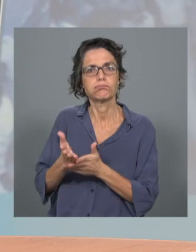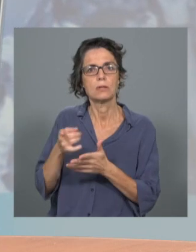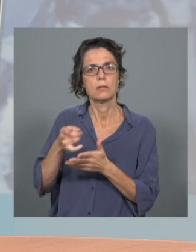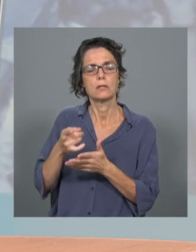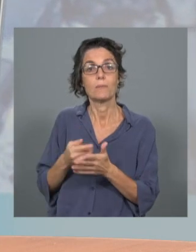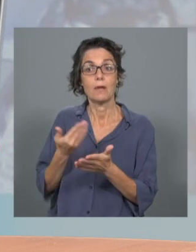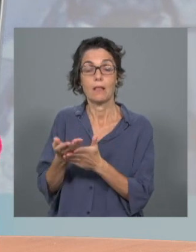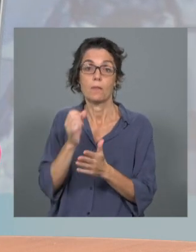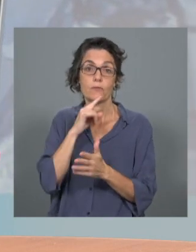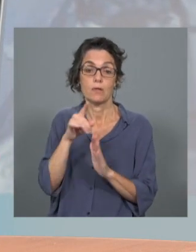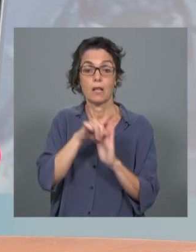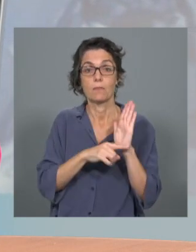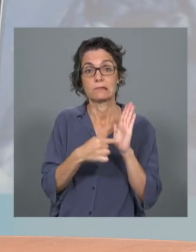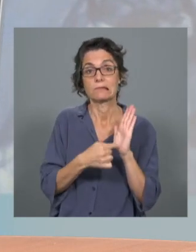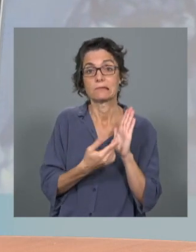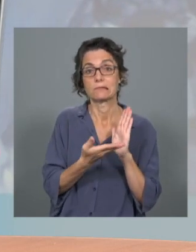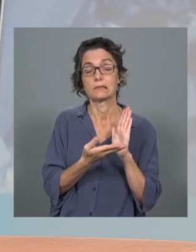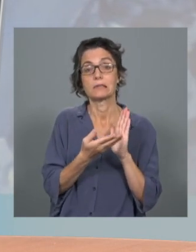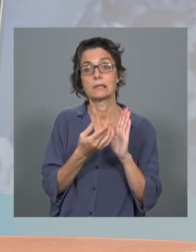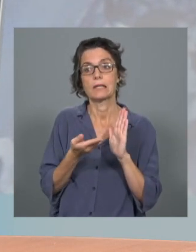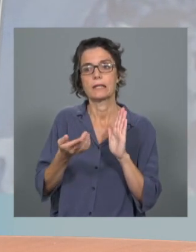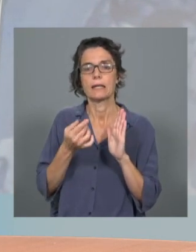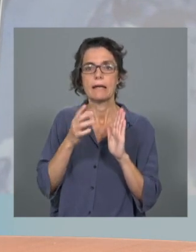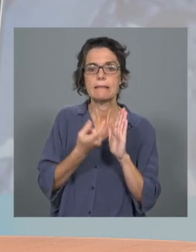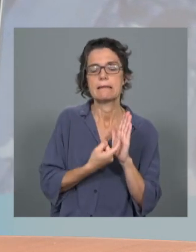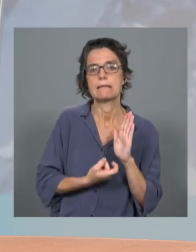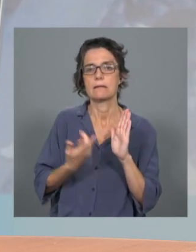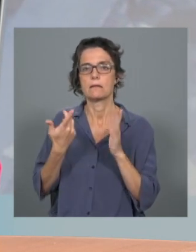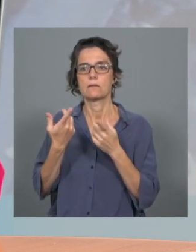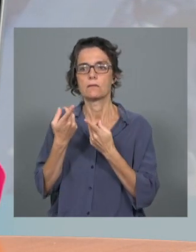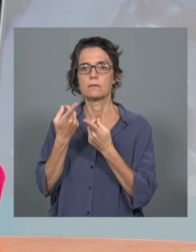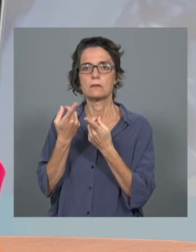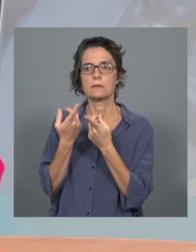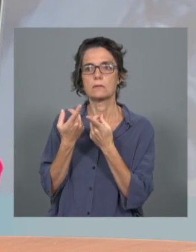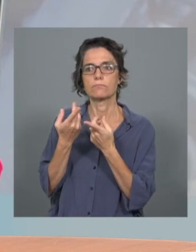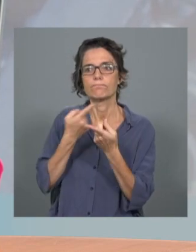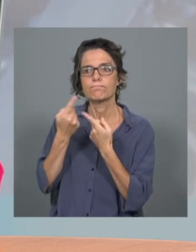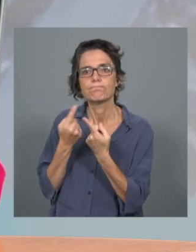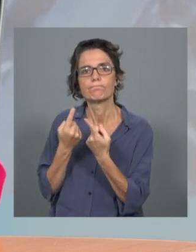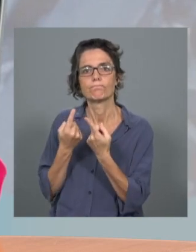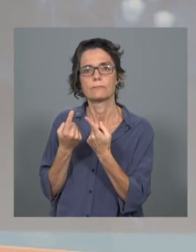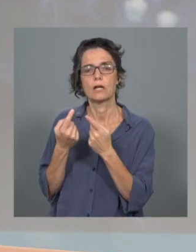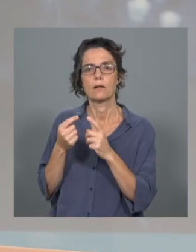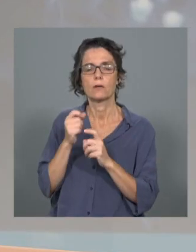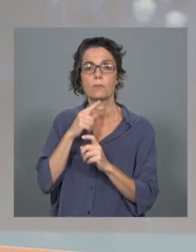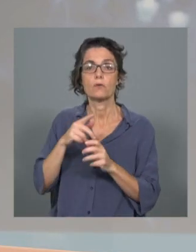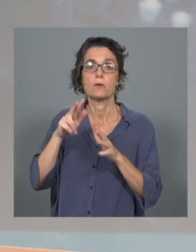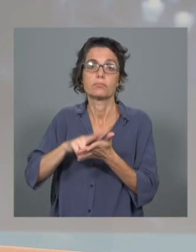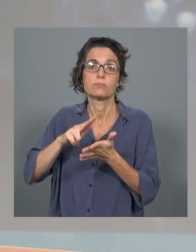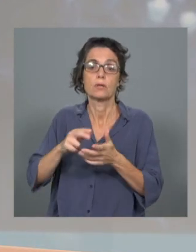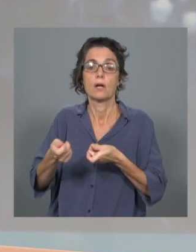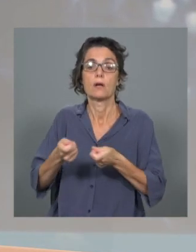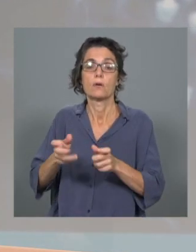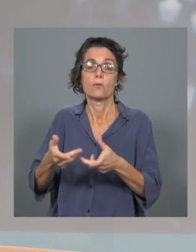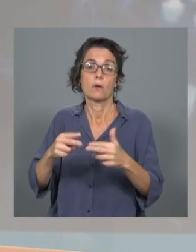medidas, ou as medidas que vão negociando, passem não só no Executivo da Câmara,